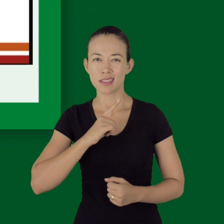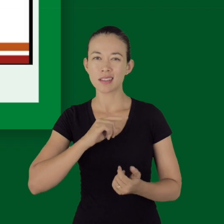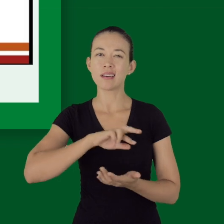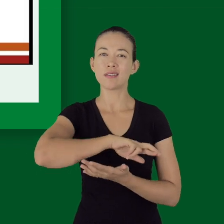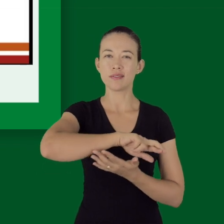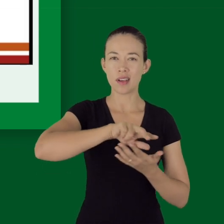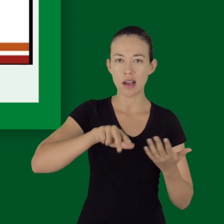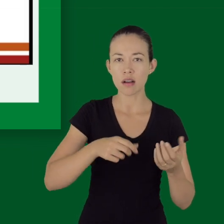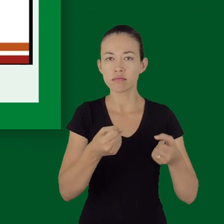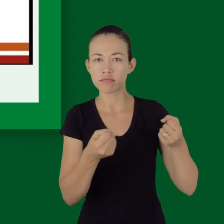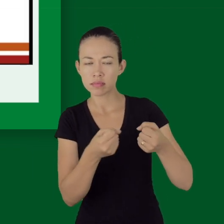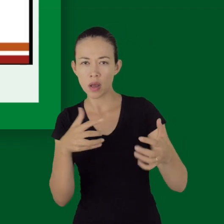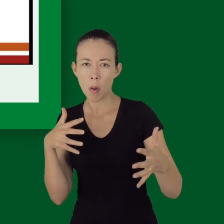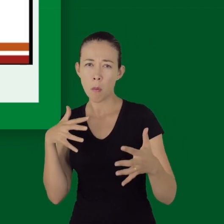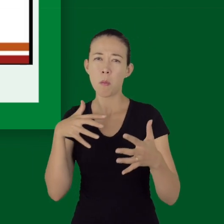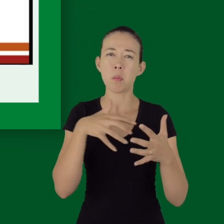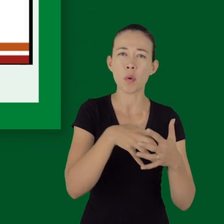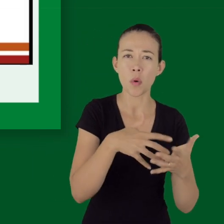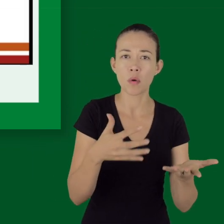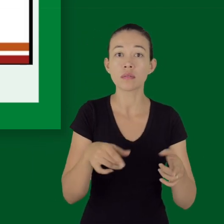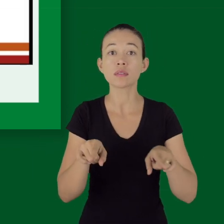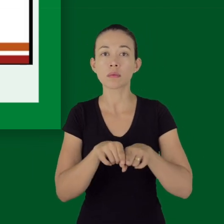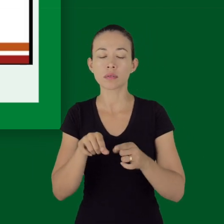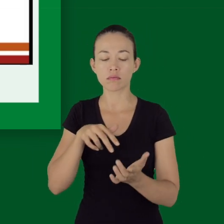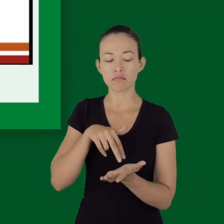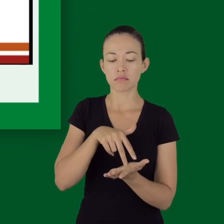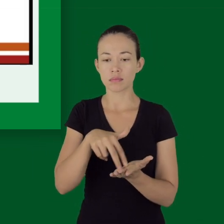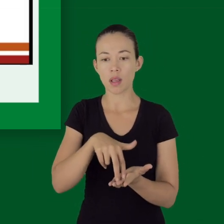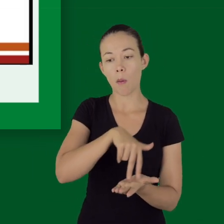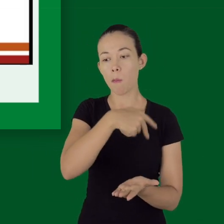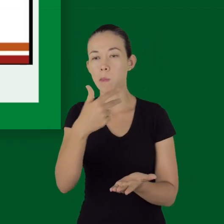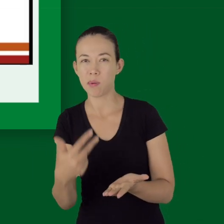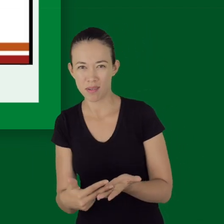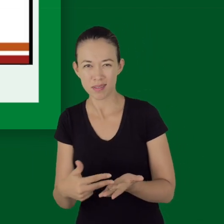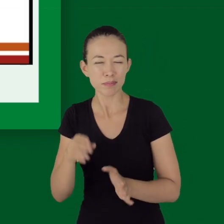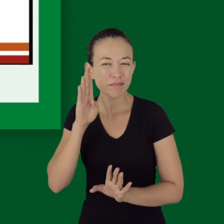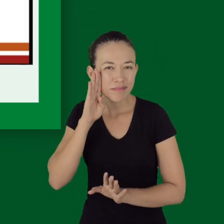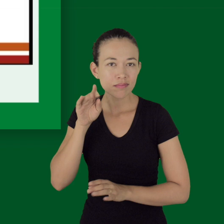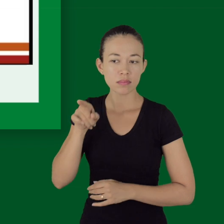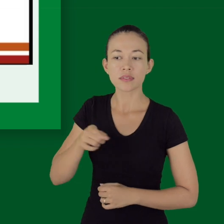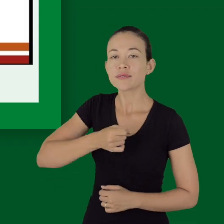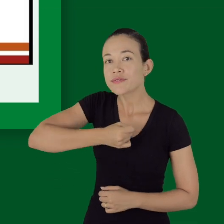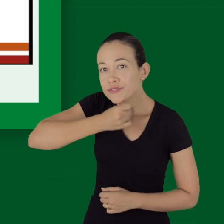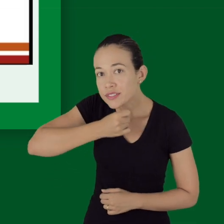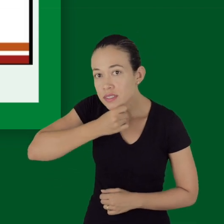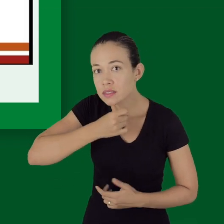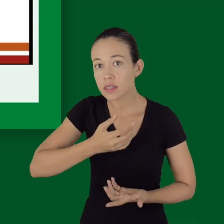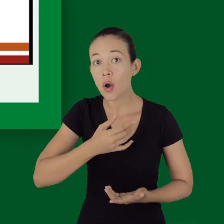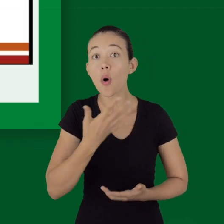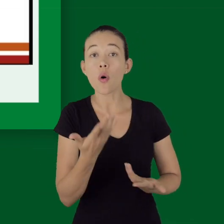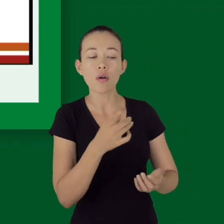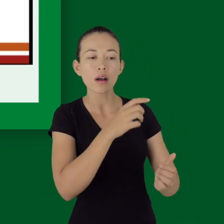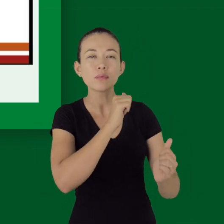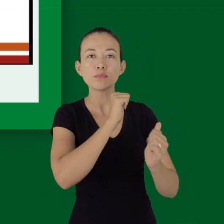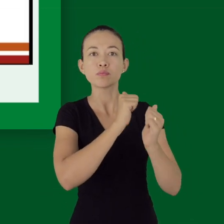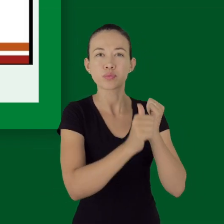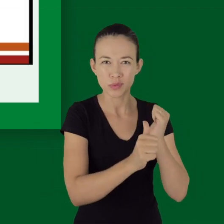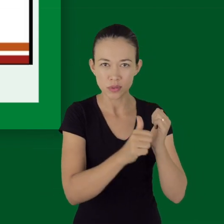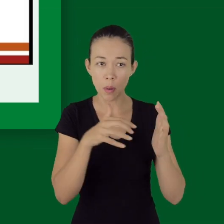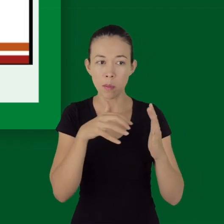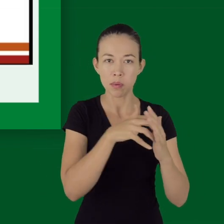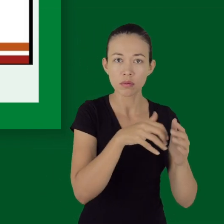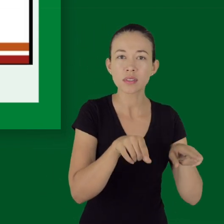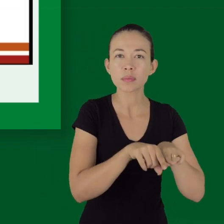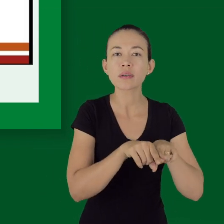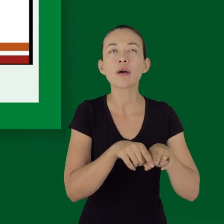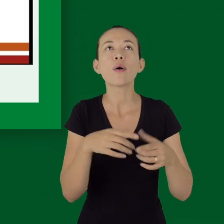queda da temperatura, principalmente no idoso, impacto do esporte, né? Aquelas projeções, a pessoa está na moto, a moto